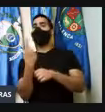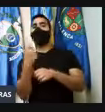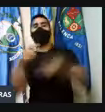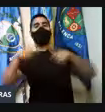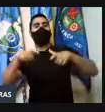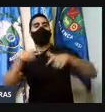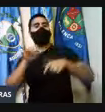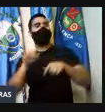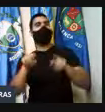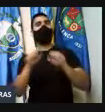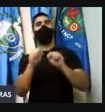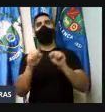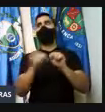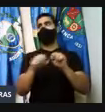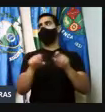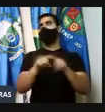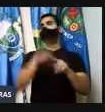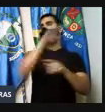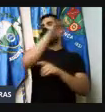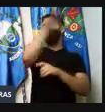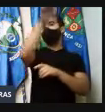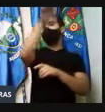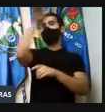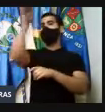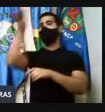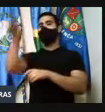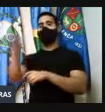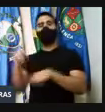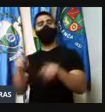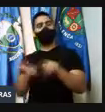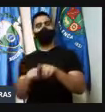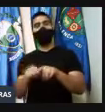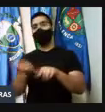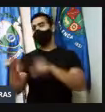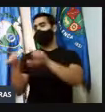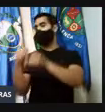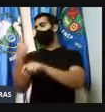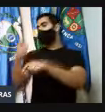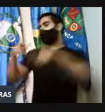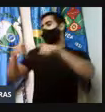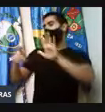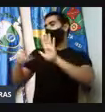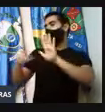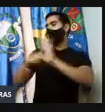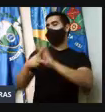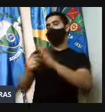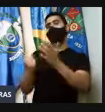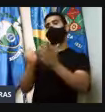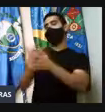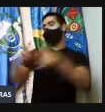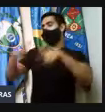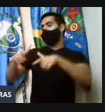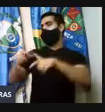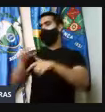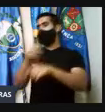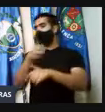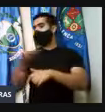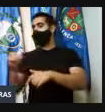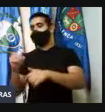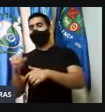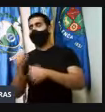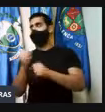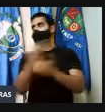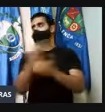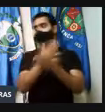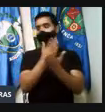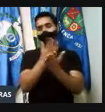fazer nos distritos, que às vezes precisa também, entendeu? Não escolher um bairro para fazer, comprar uma terra para fazer essas 100 casas, não. Dividir essas